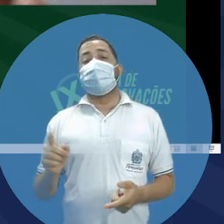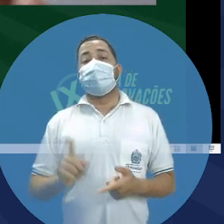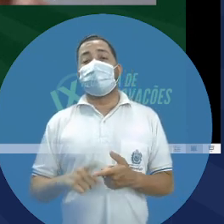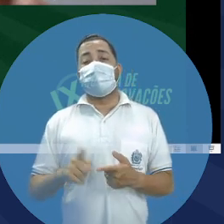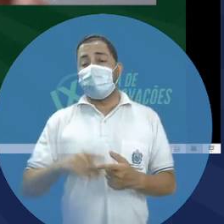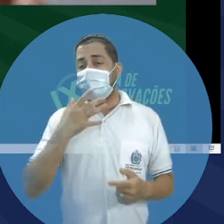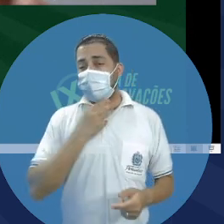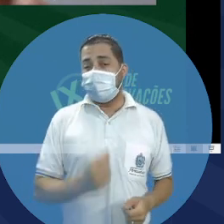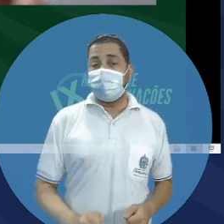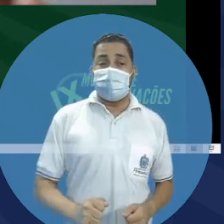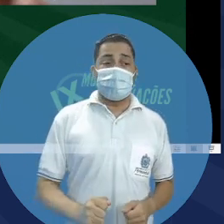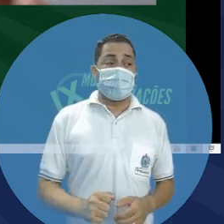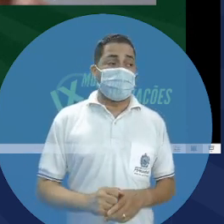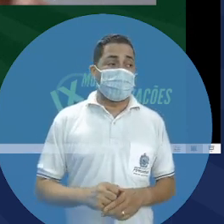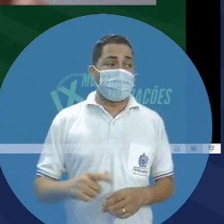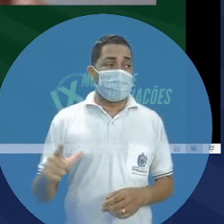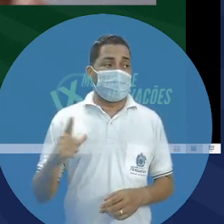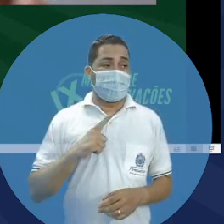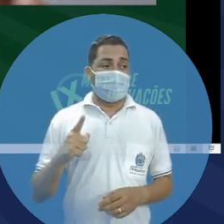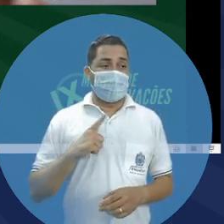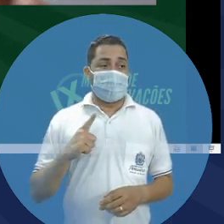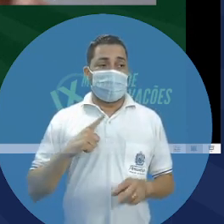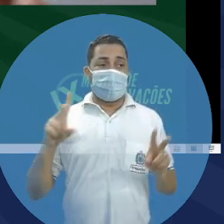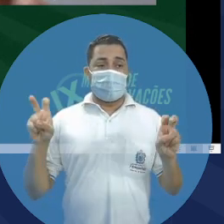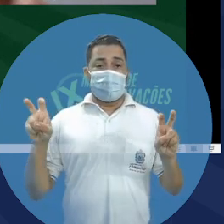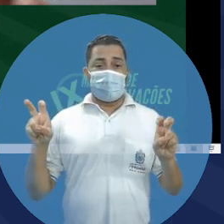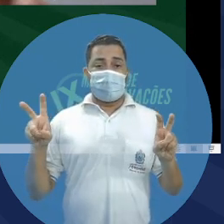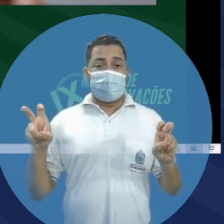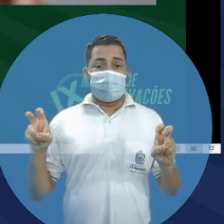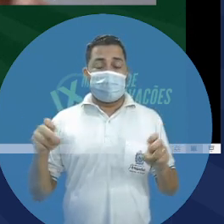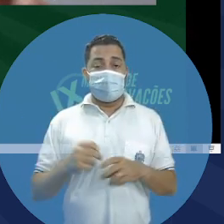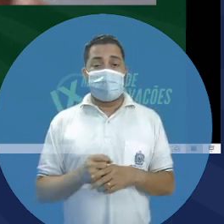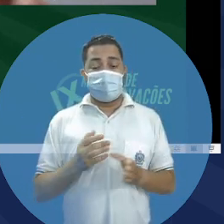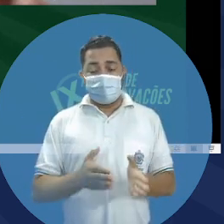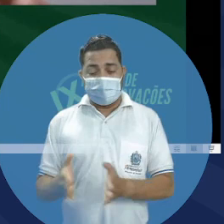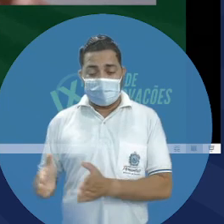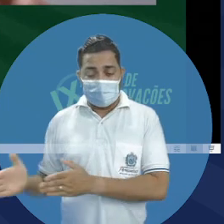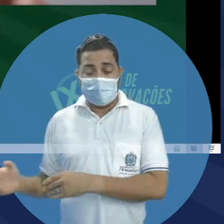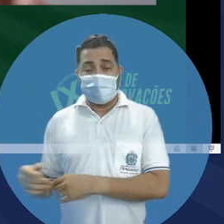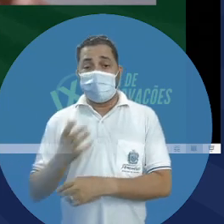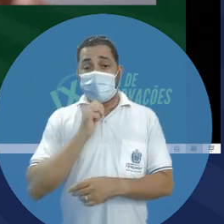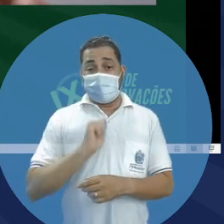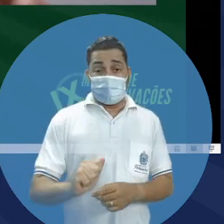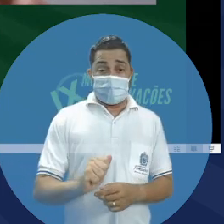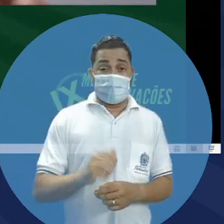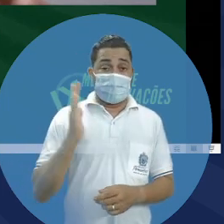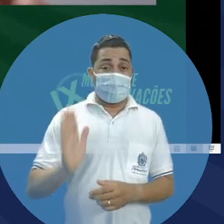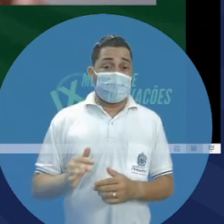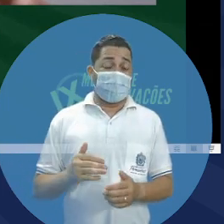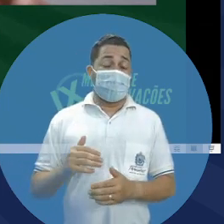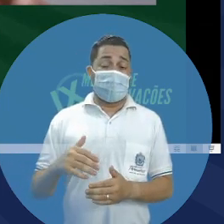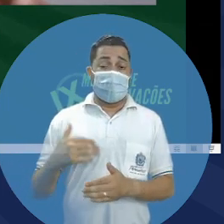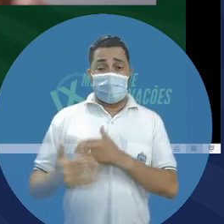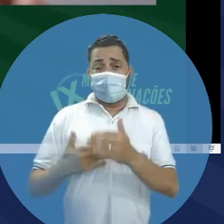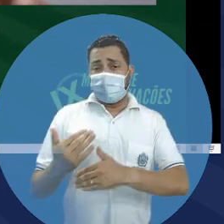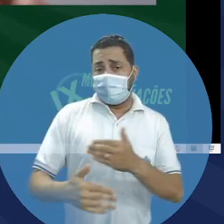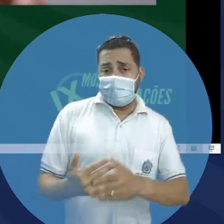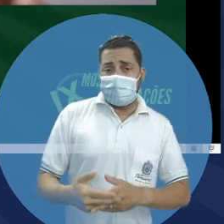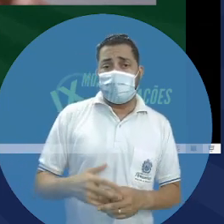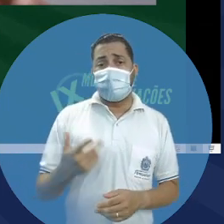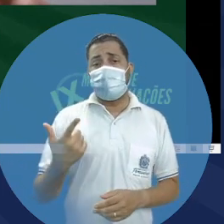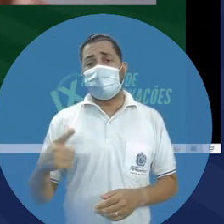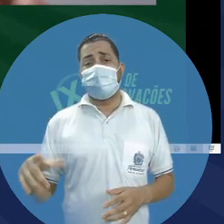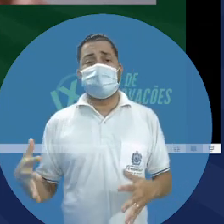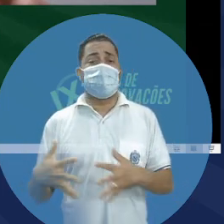machismo, que é uma temática bem que, partindo do machismo, ele gera muitos